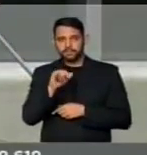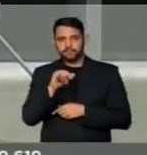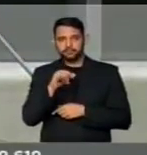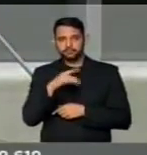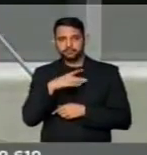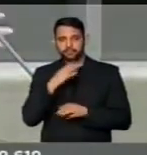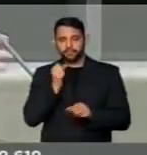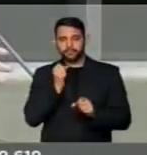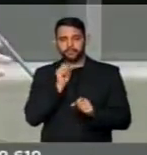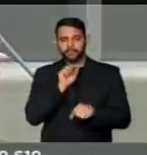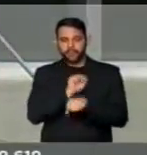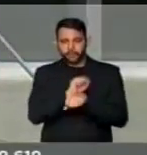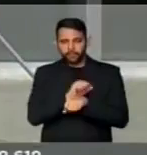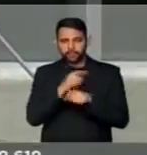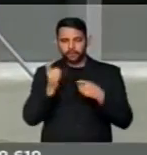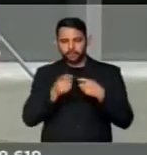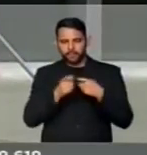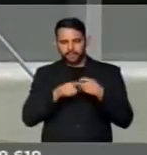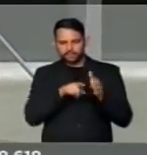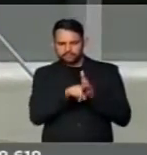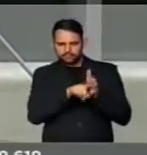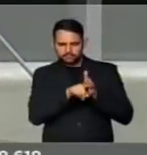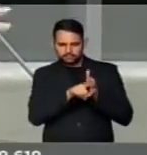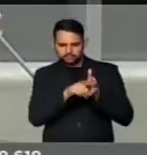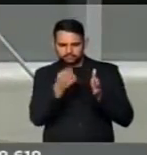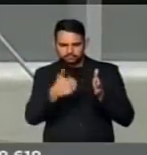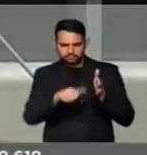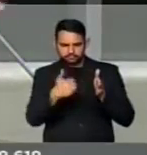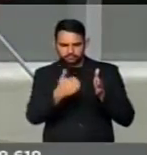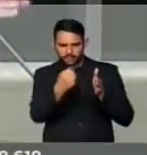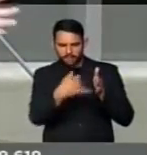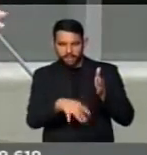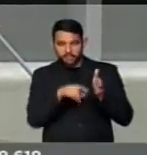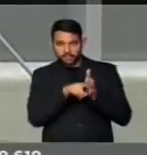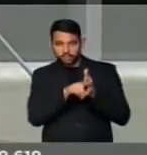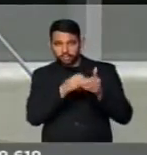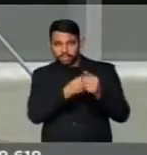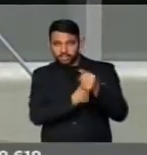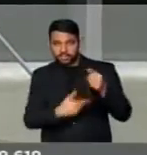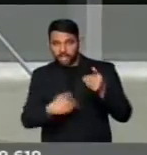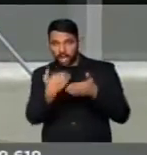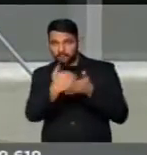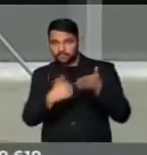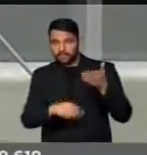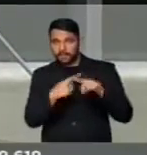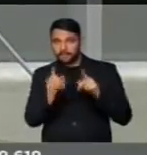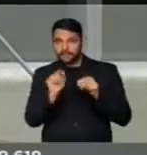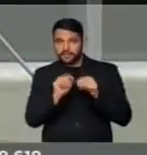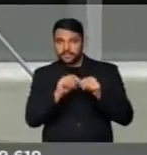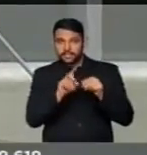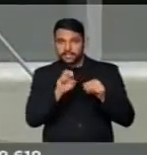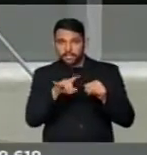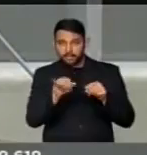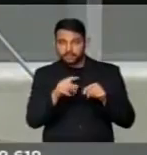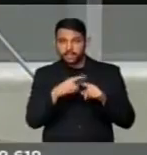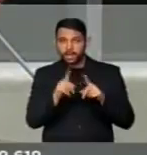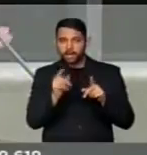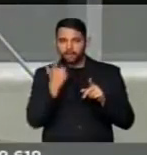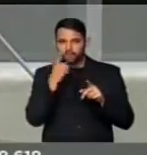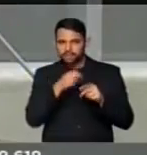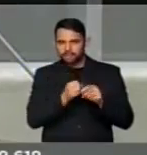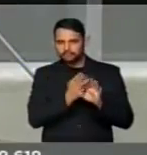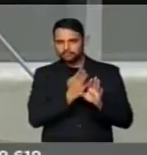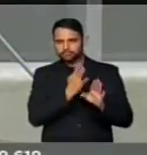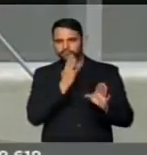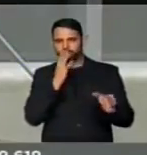engarrafou, porque o médico atende, faz a consulta, passa os exames, e quando é para fazer os exames, é uma quantidade